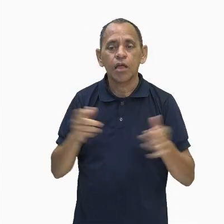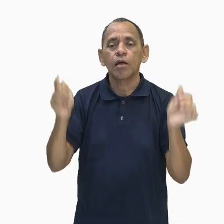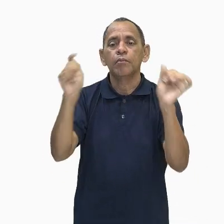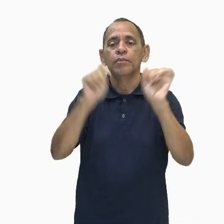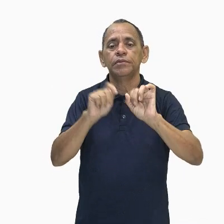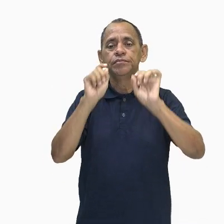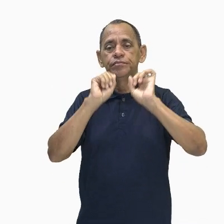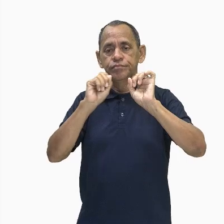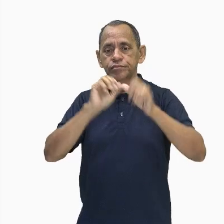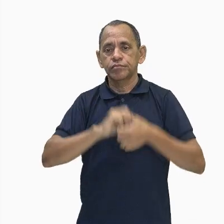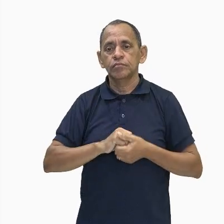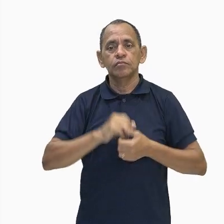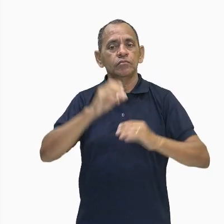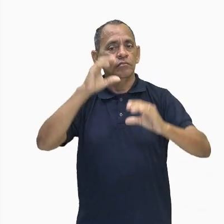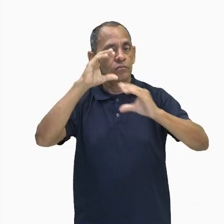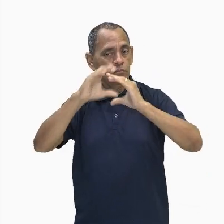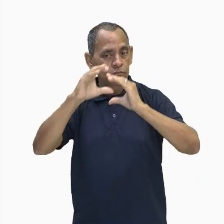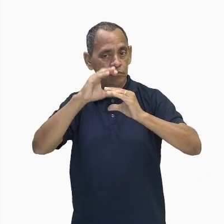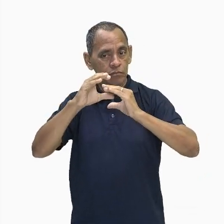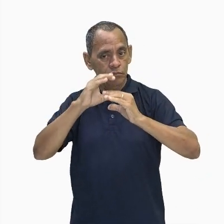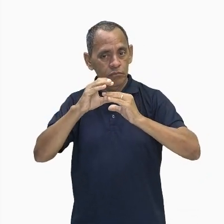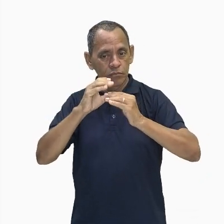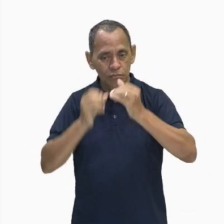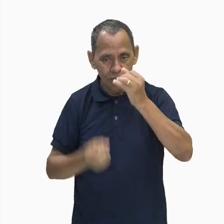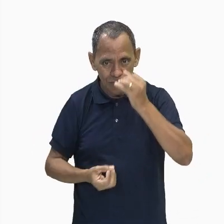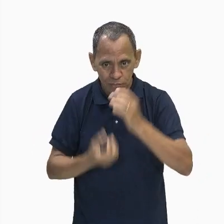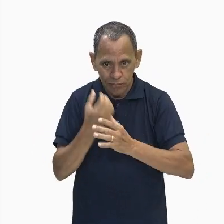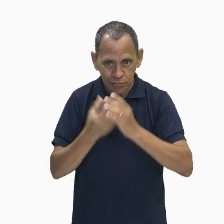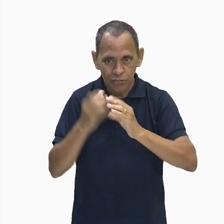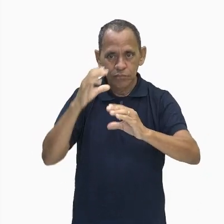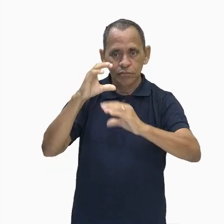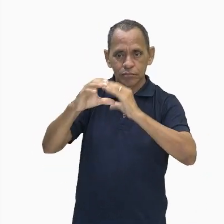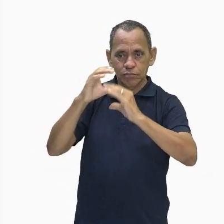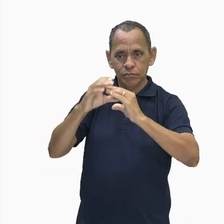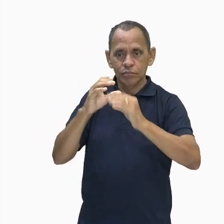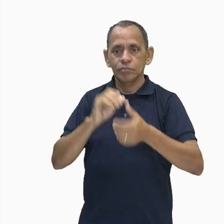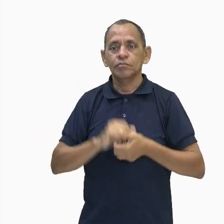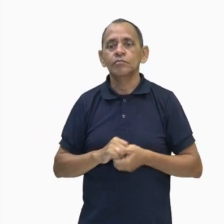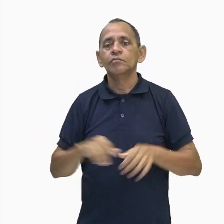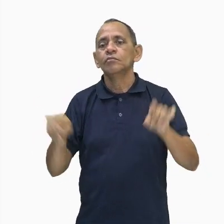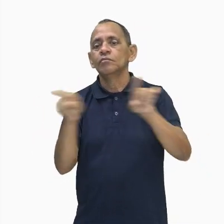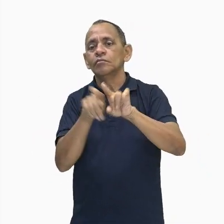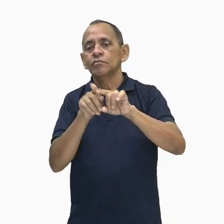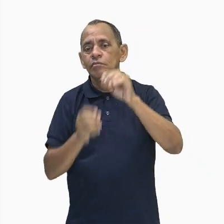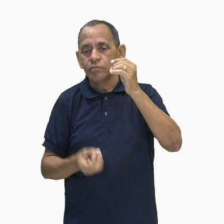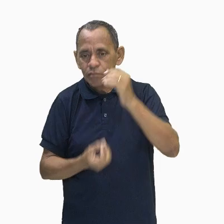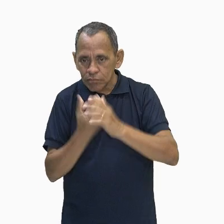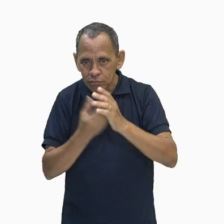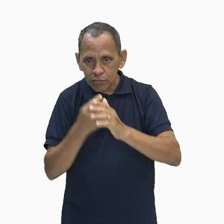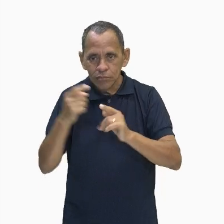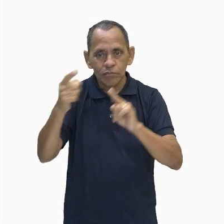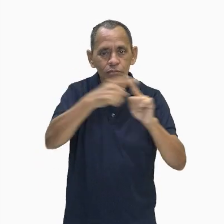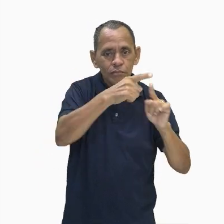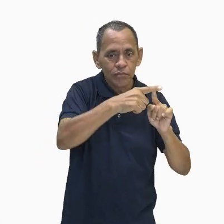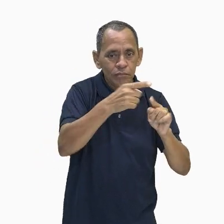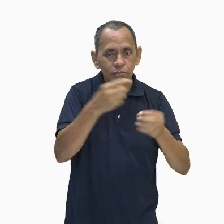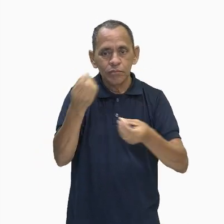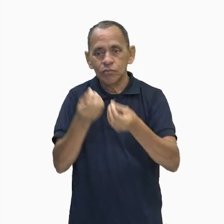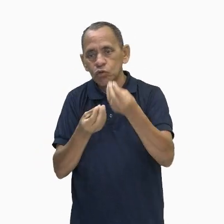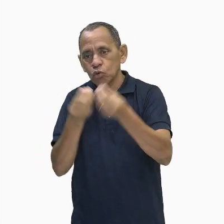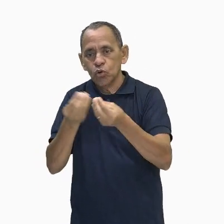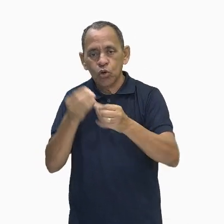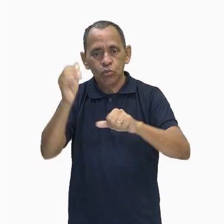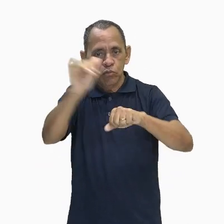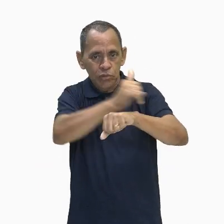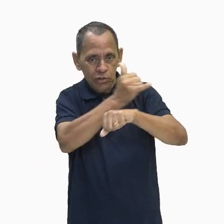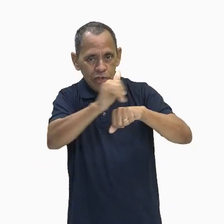capacidade para a comunicação, para estabelecer comunicação, mas também para criar formas de estabelecer comunicação e